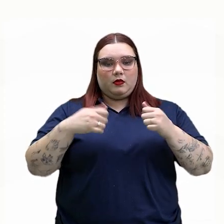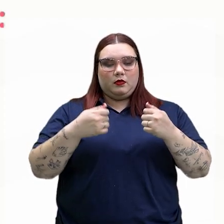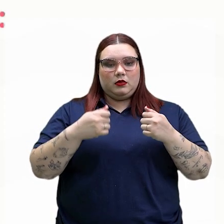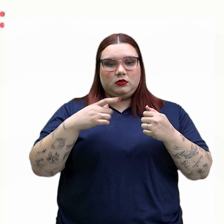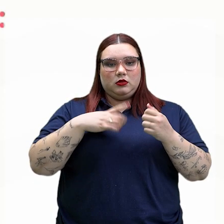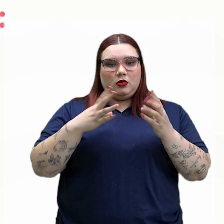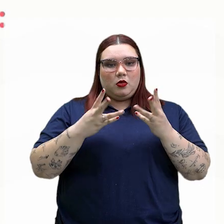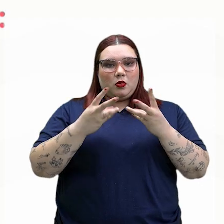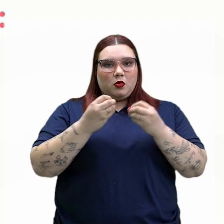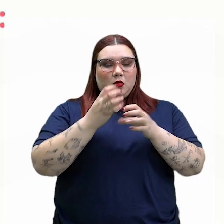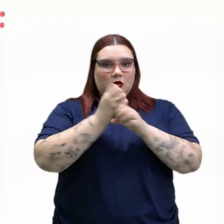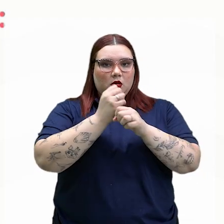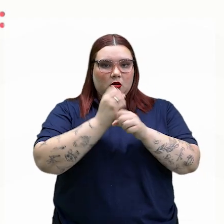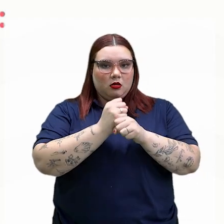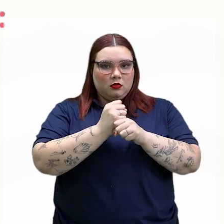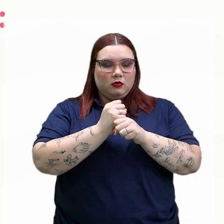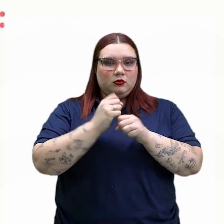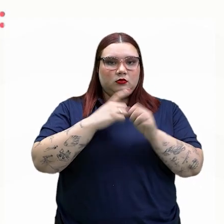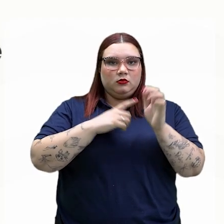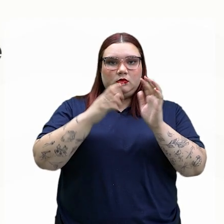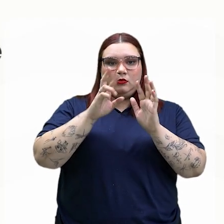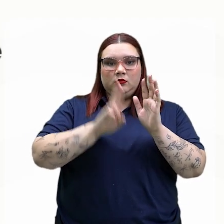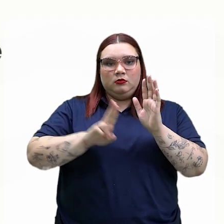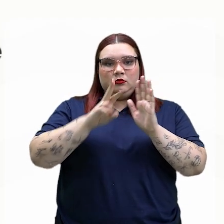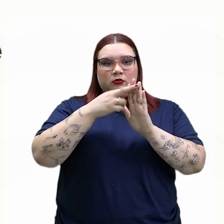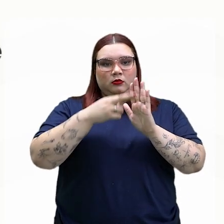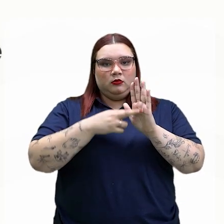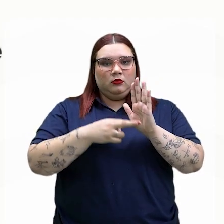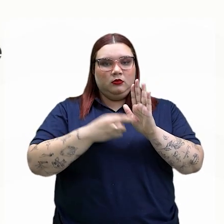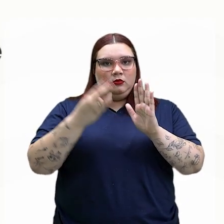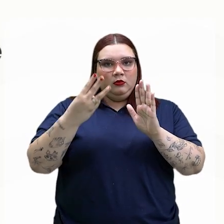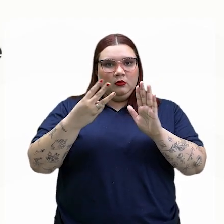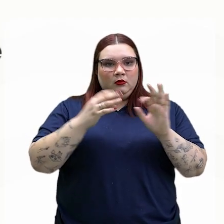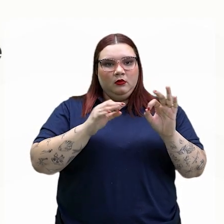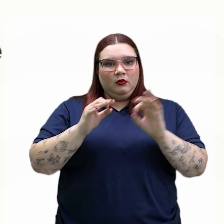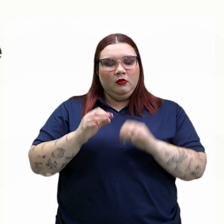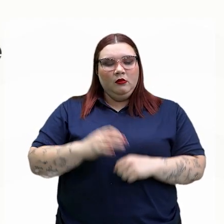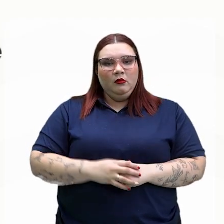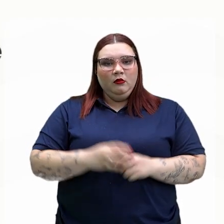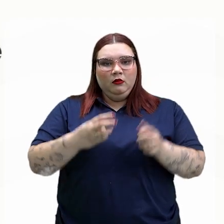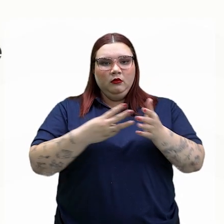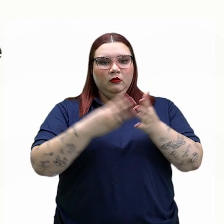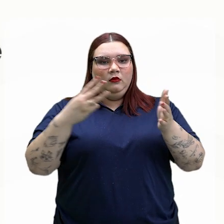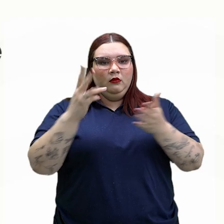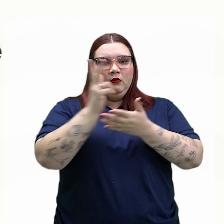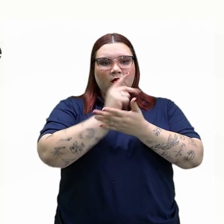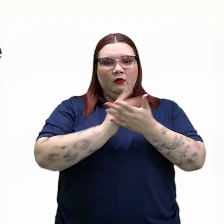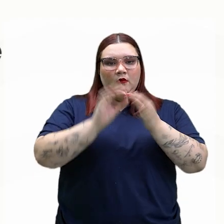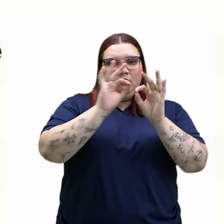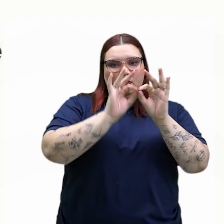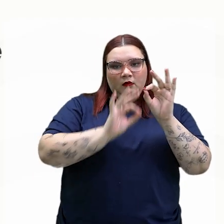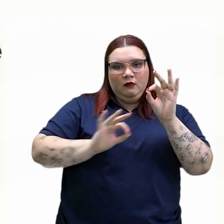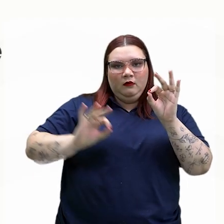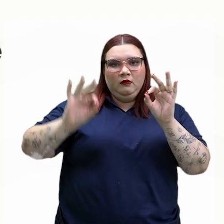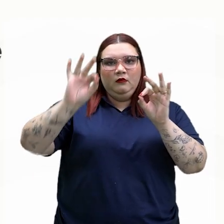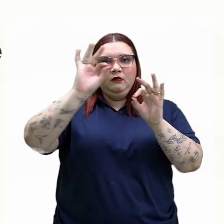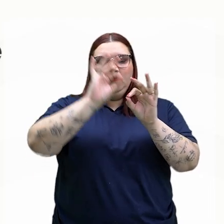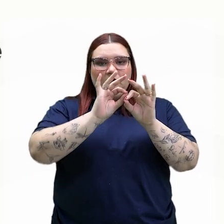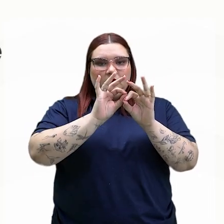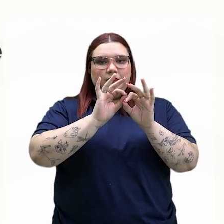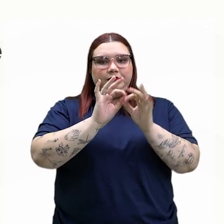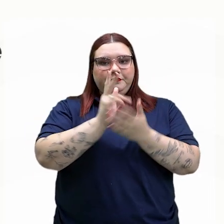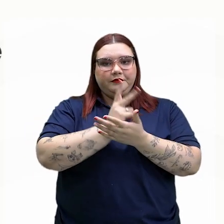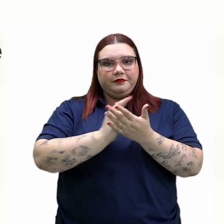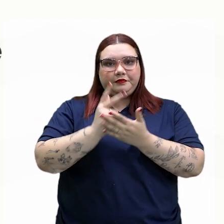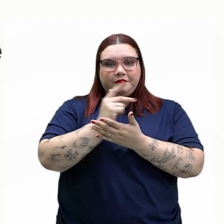uma continha a mais. Vou sempre usar uma regrinha de 3. 3. Desenhe um círculo usando régua. Usando a